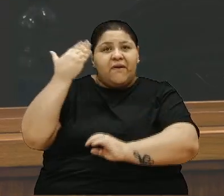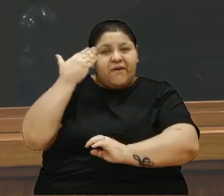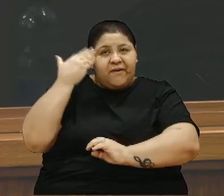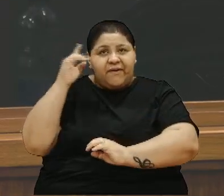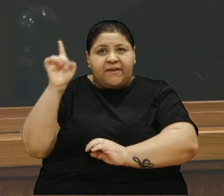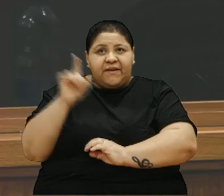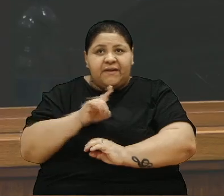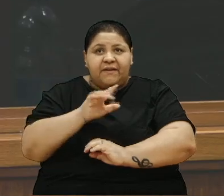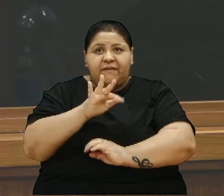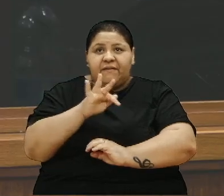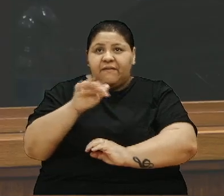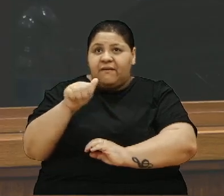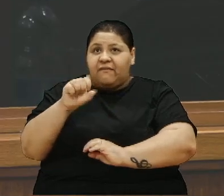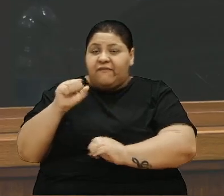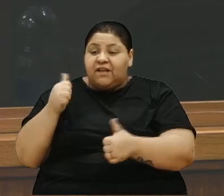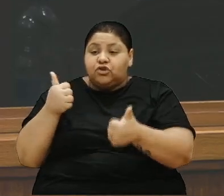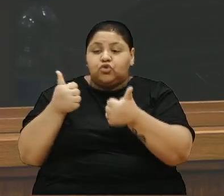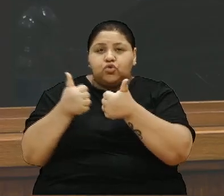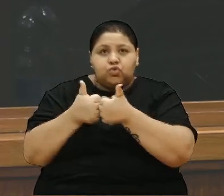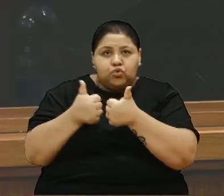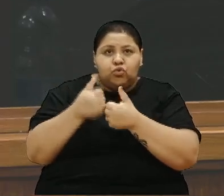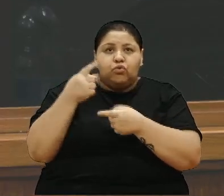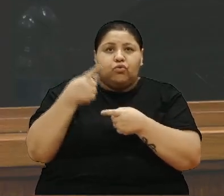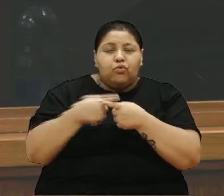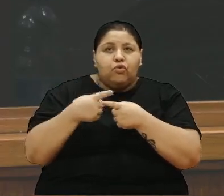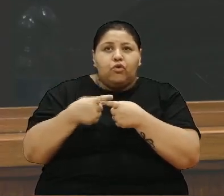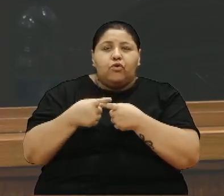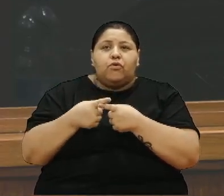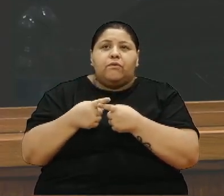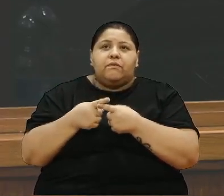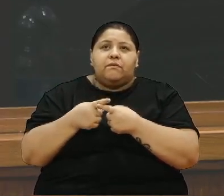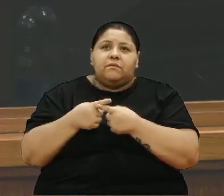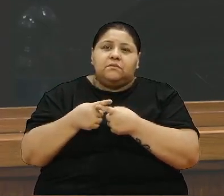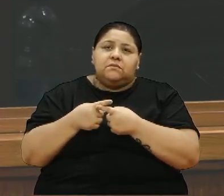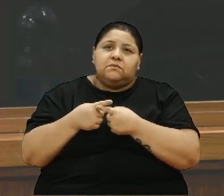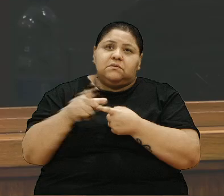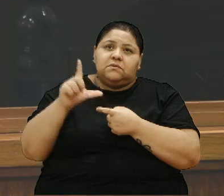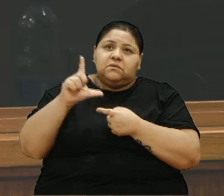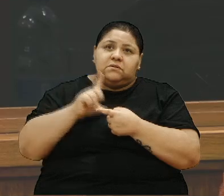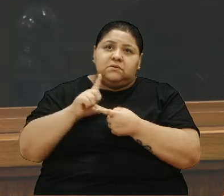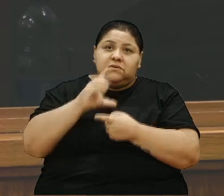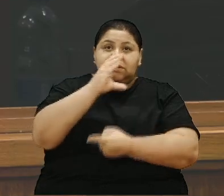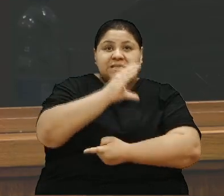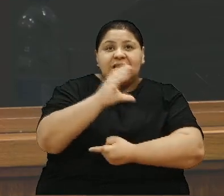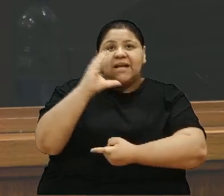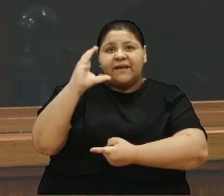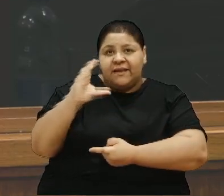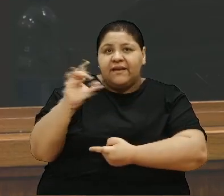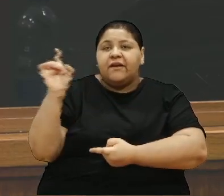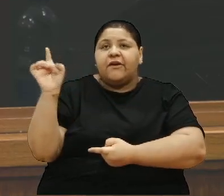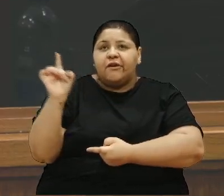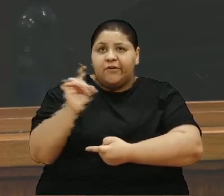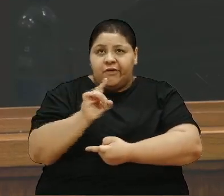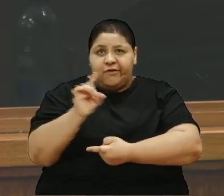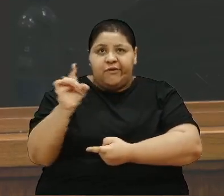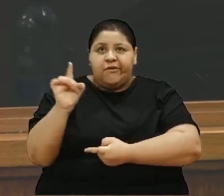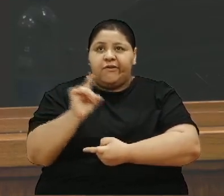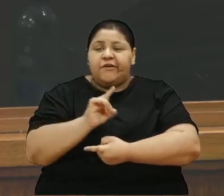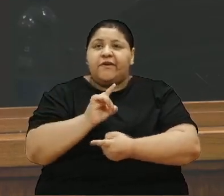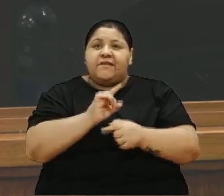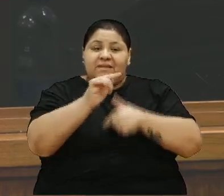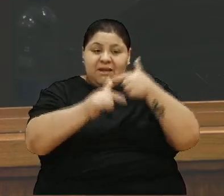se a FAS está junto, porque tem ido um CC, que é, sim, lotado na